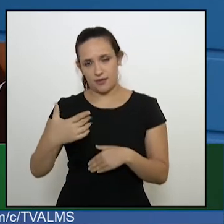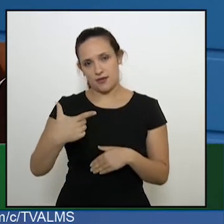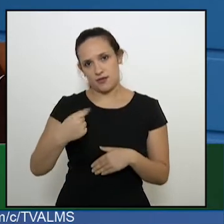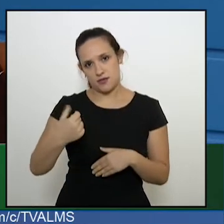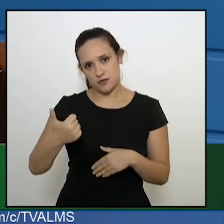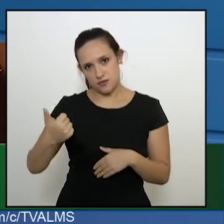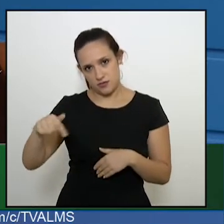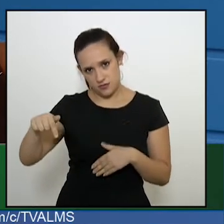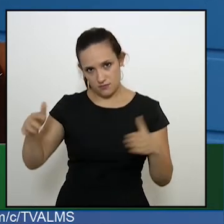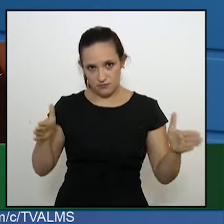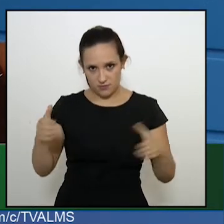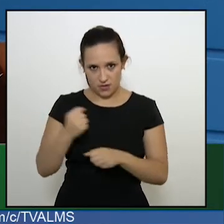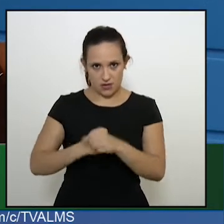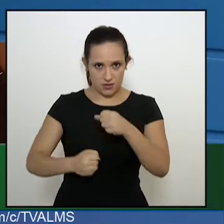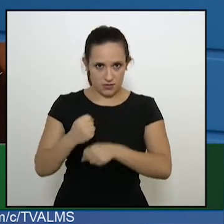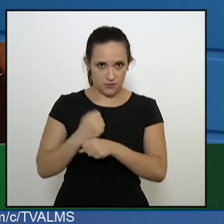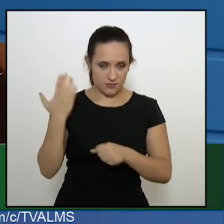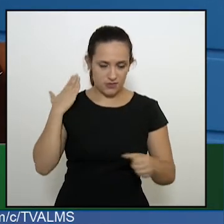passado